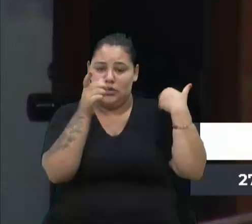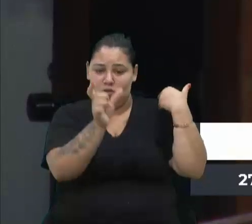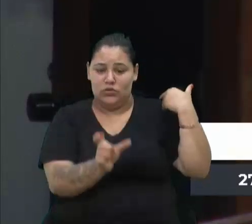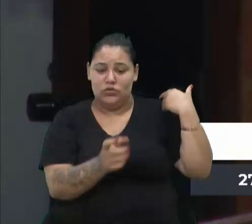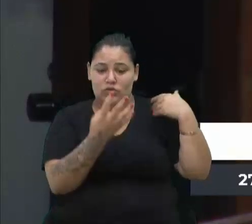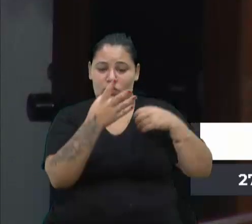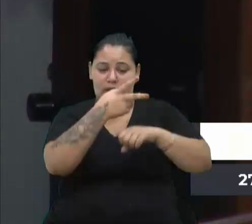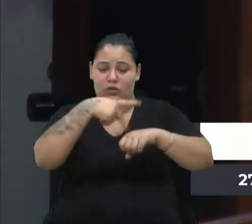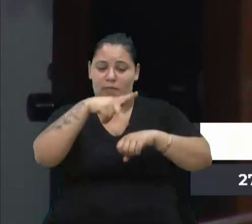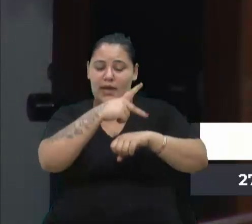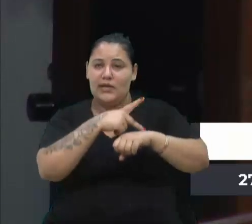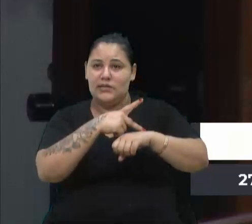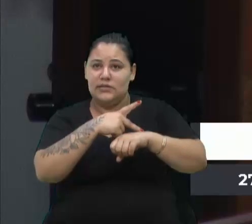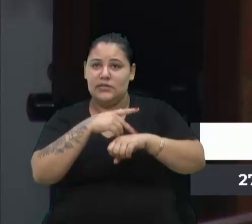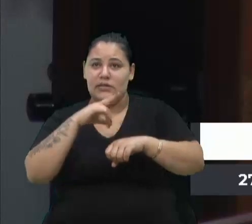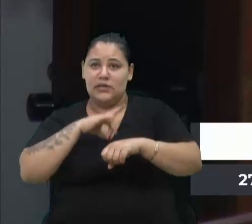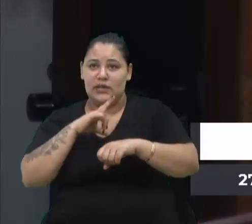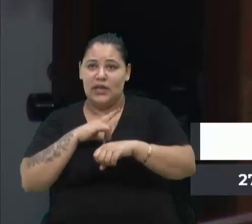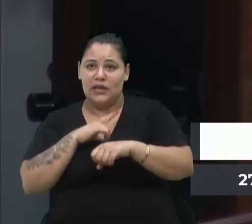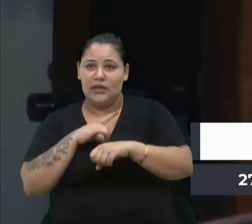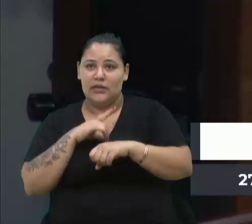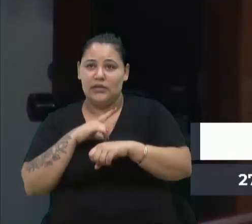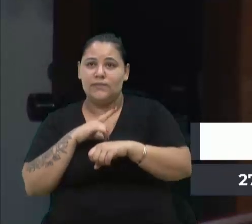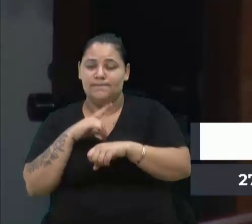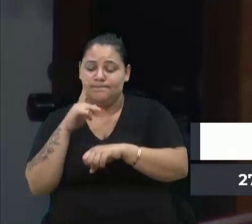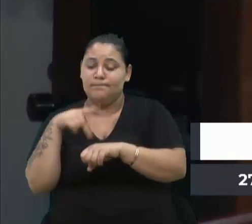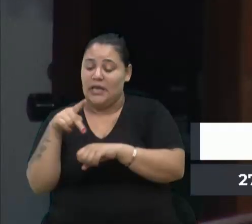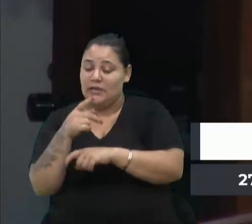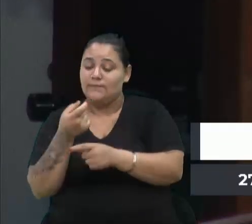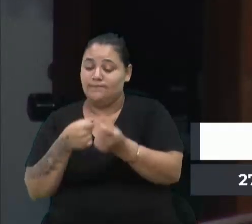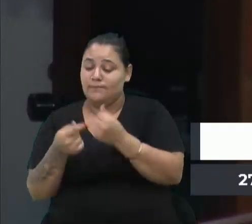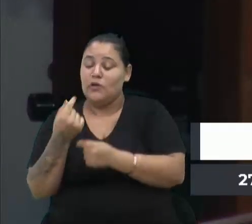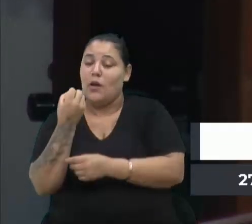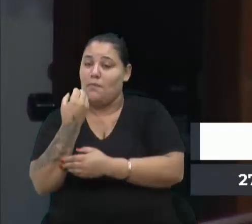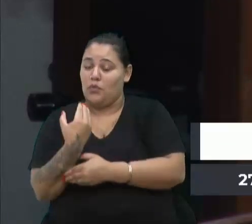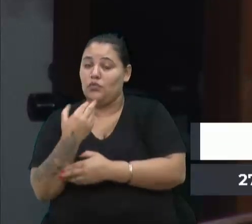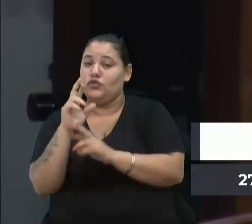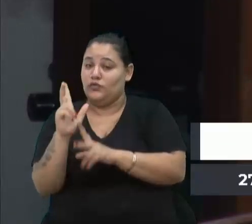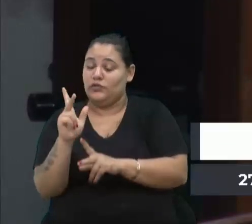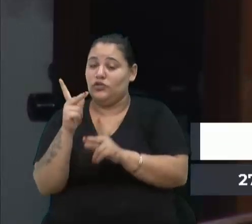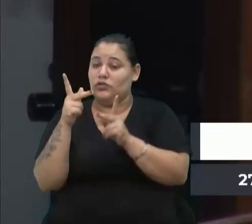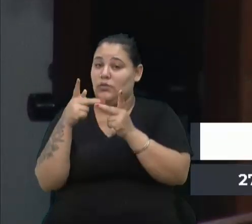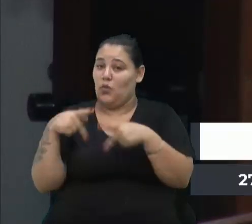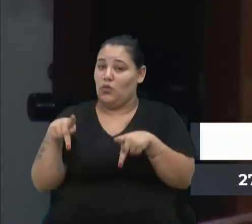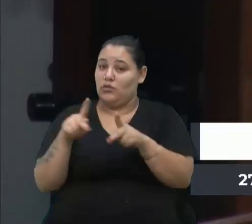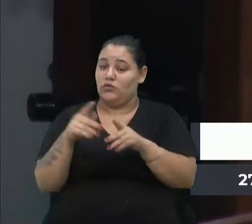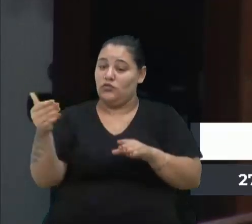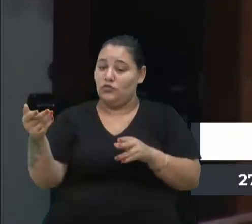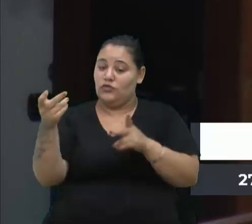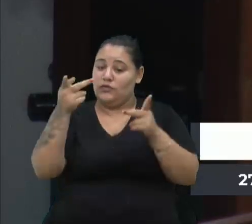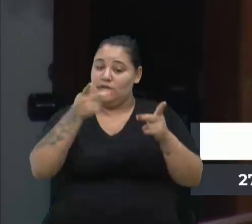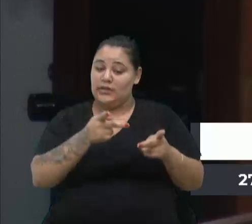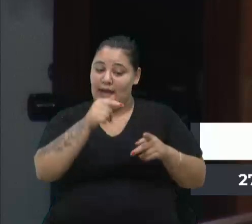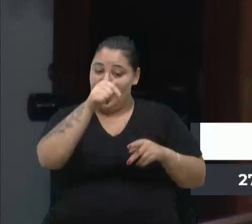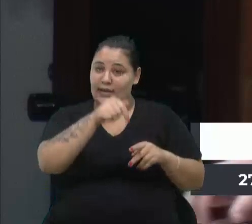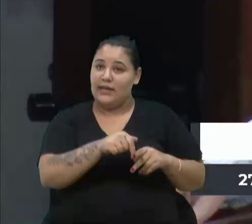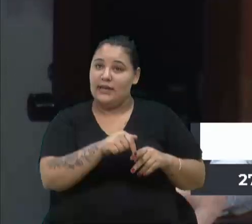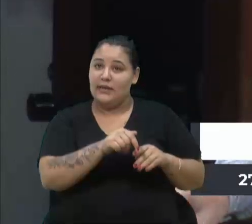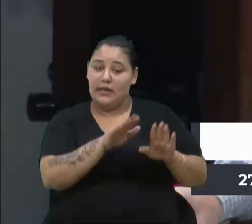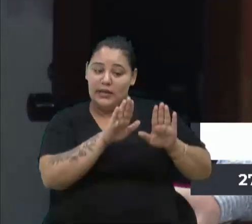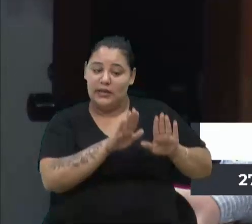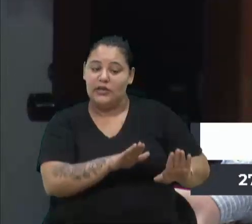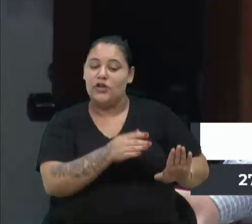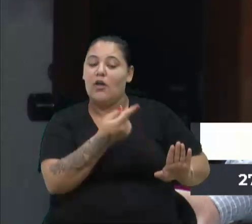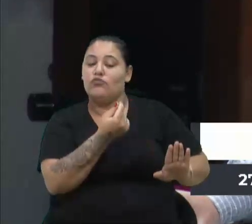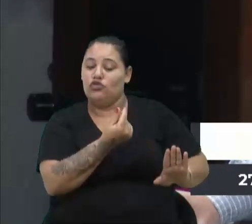tem uma condição financeira bem interessante da sua população, de vir aqui e deixar um valor